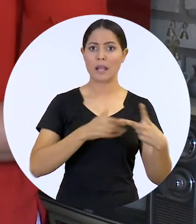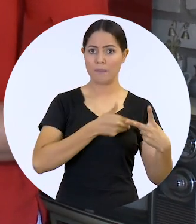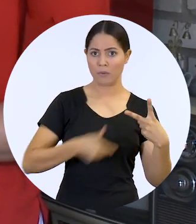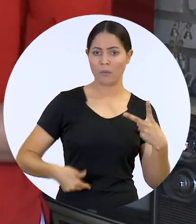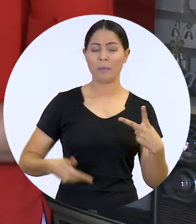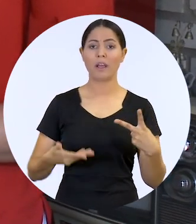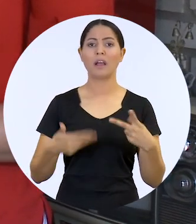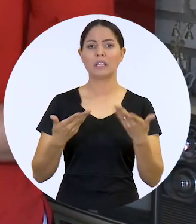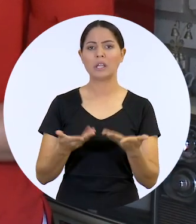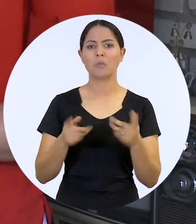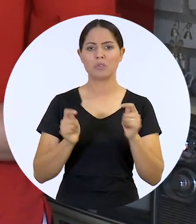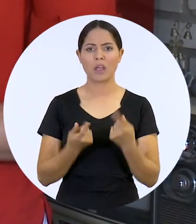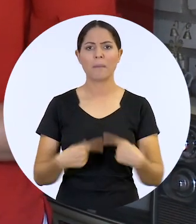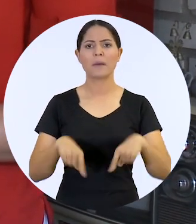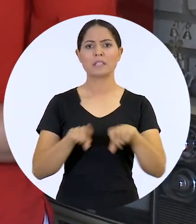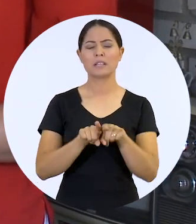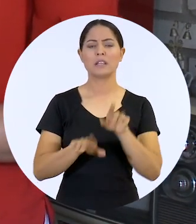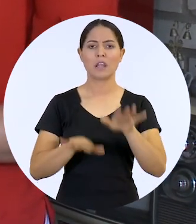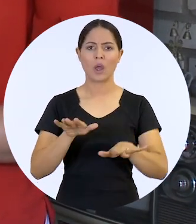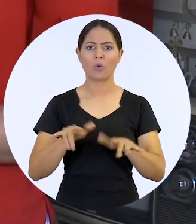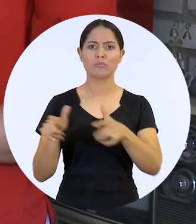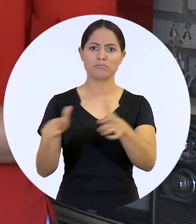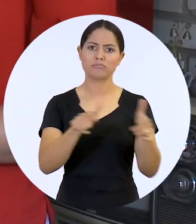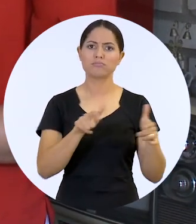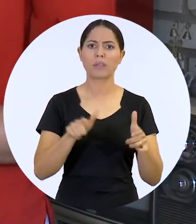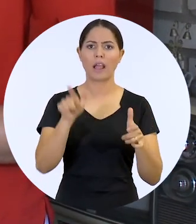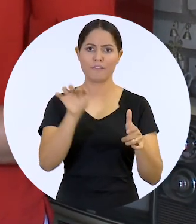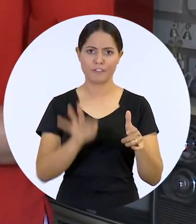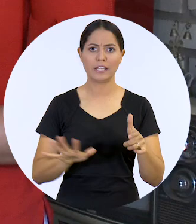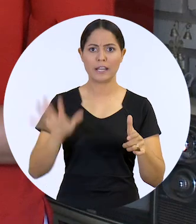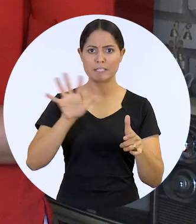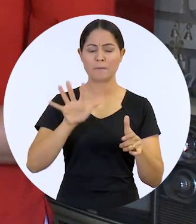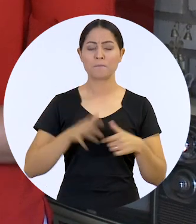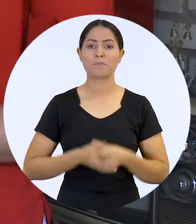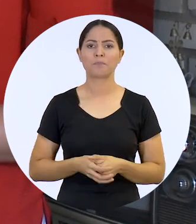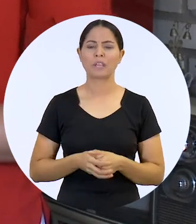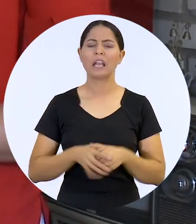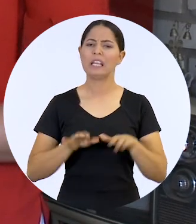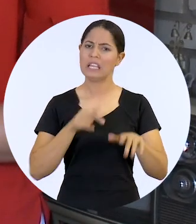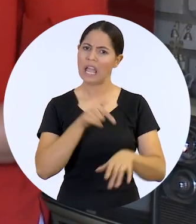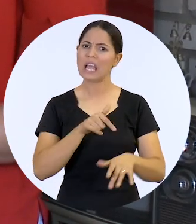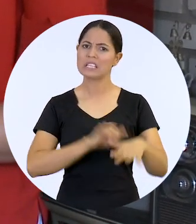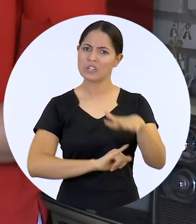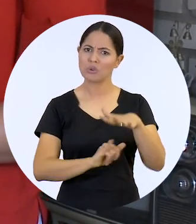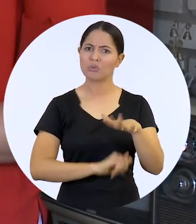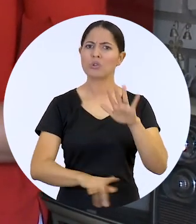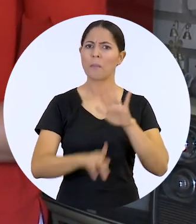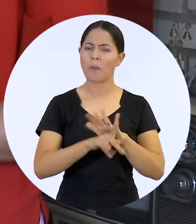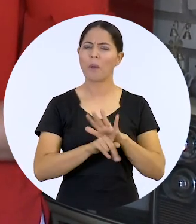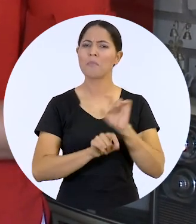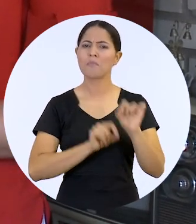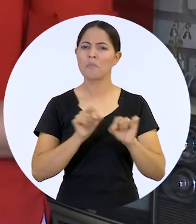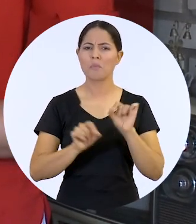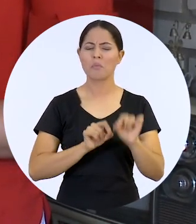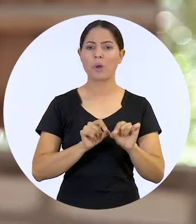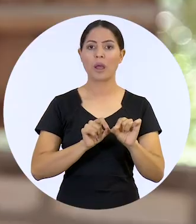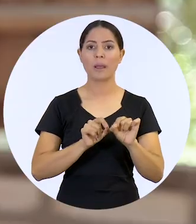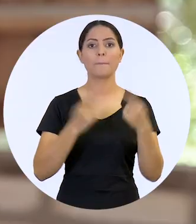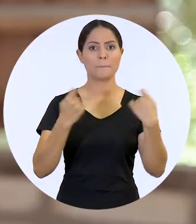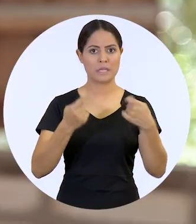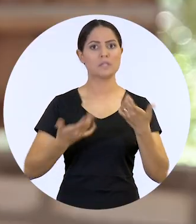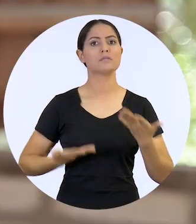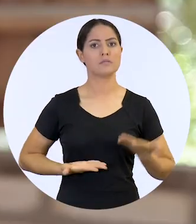com parceria do Estado, município, da federação. E essas instituições todas, elas